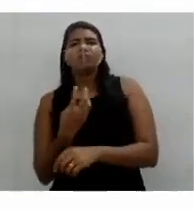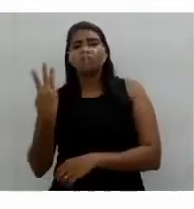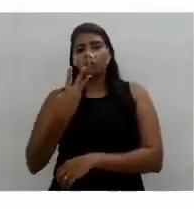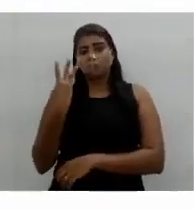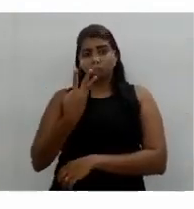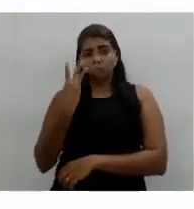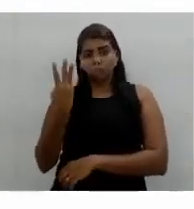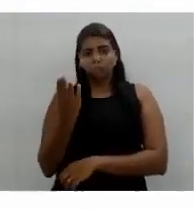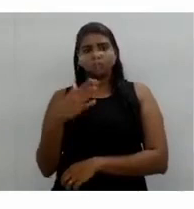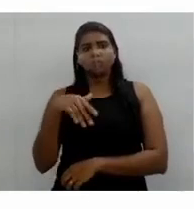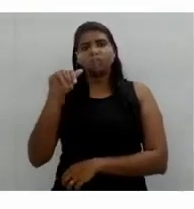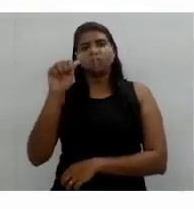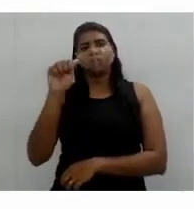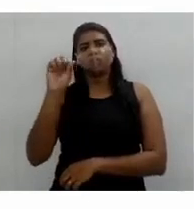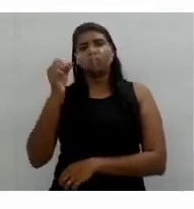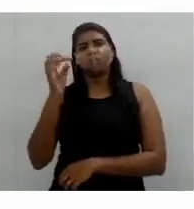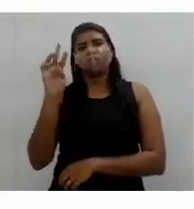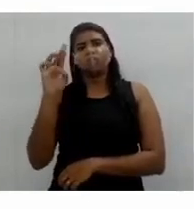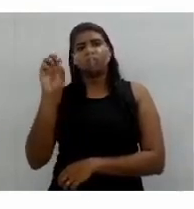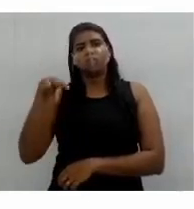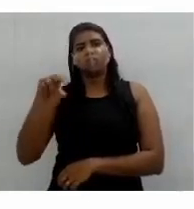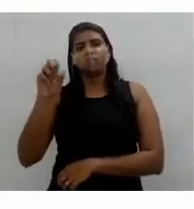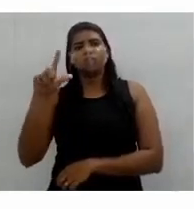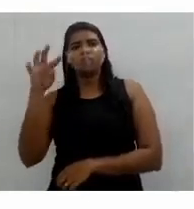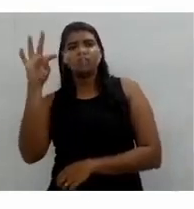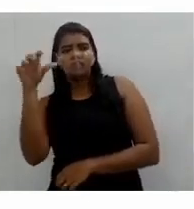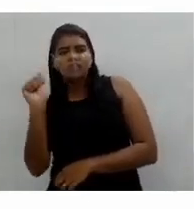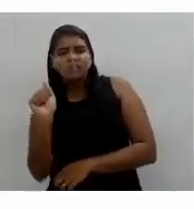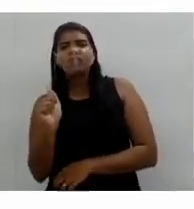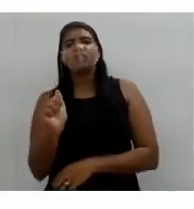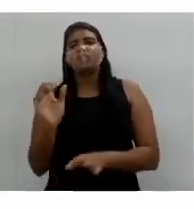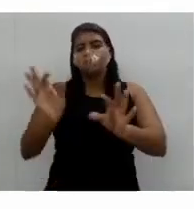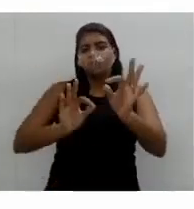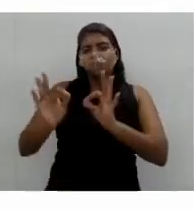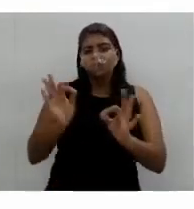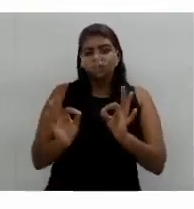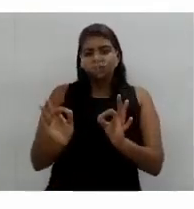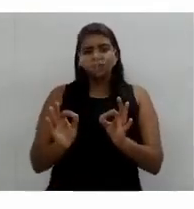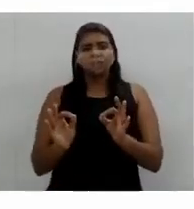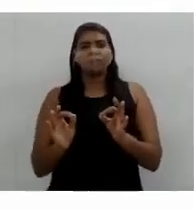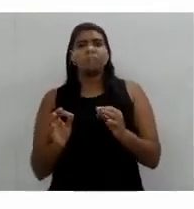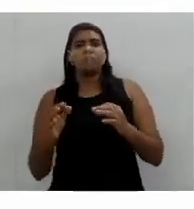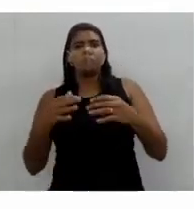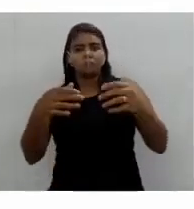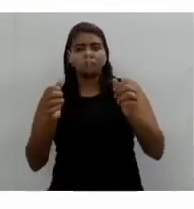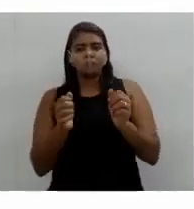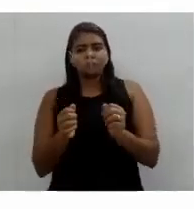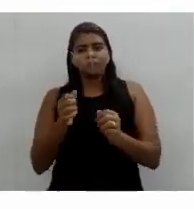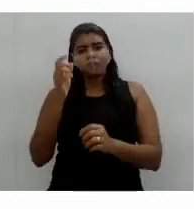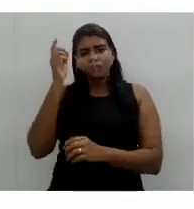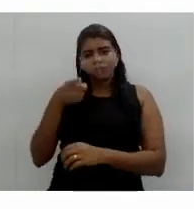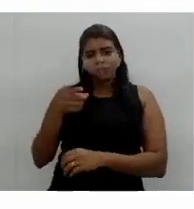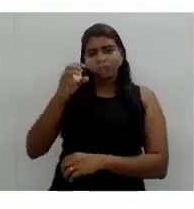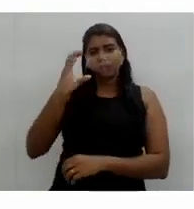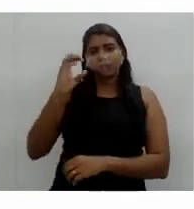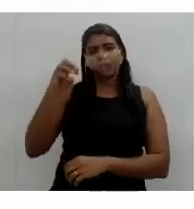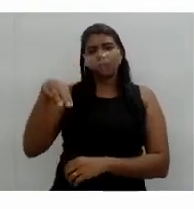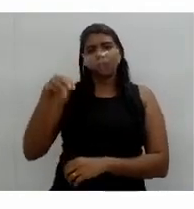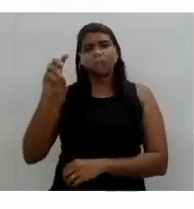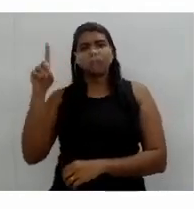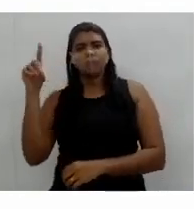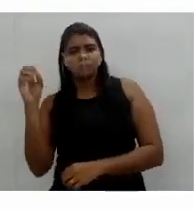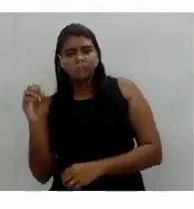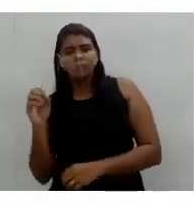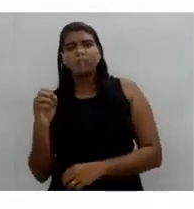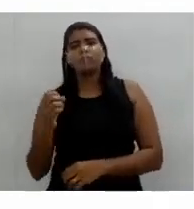astronautas. Eles estão localizados dentro do módulo de comando. Dentro desse módulo de comando também tinha um módulo